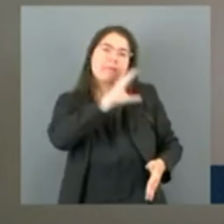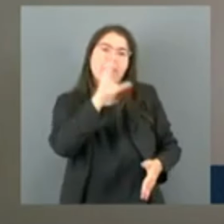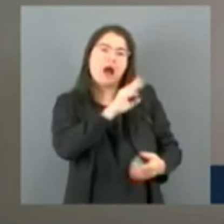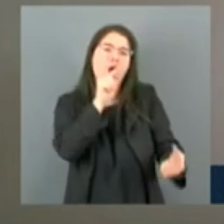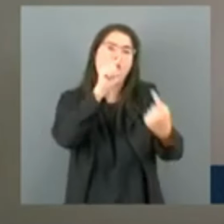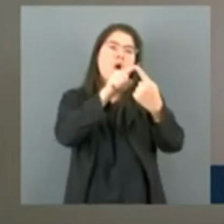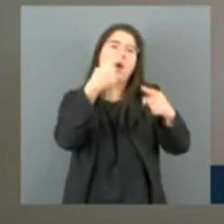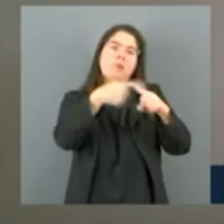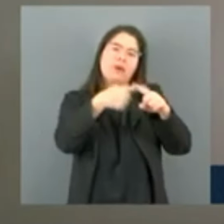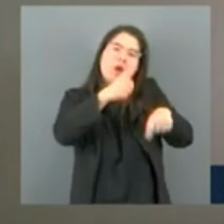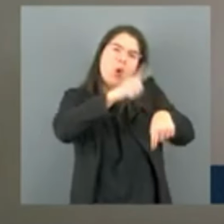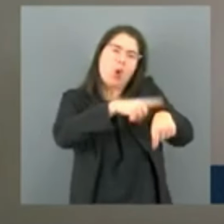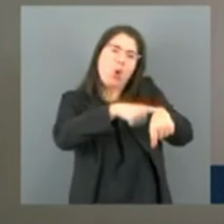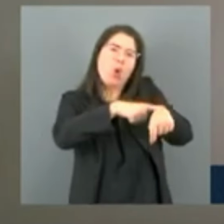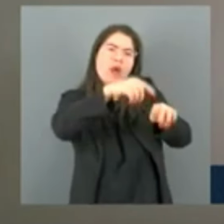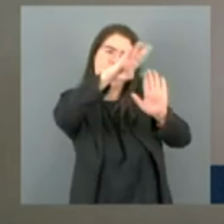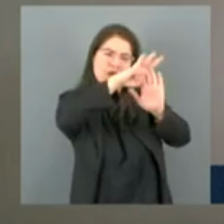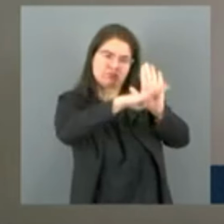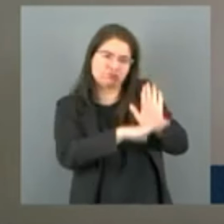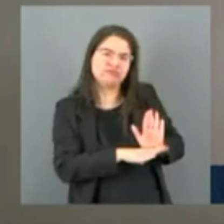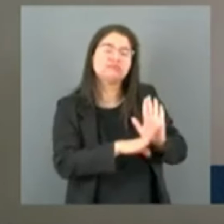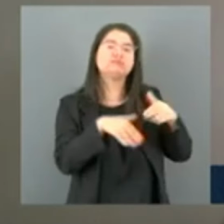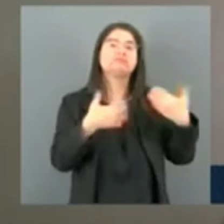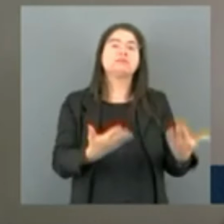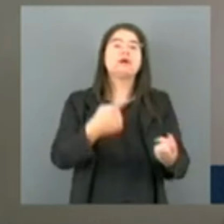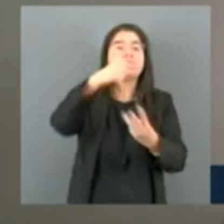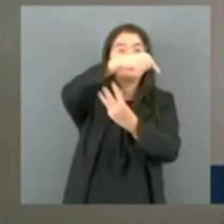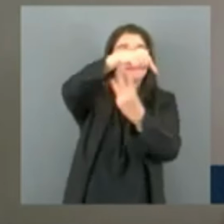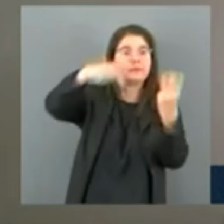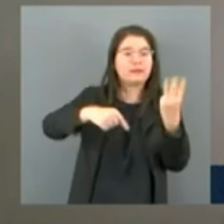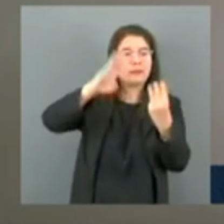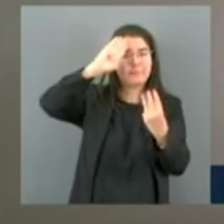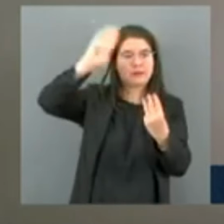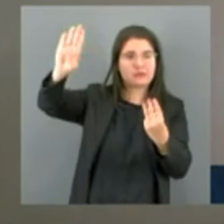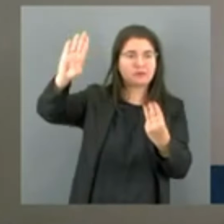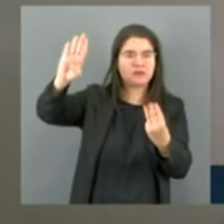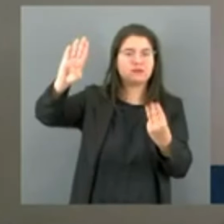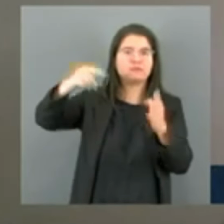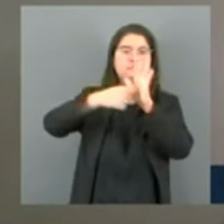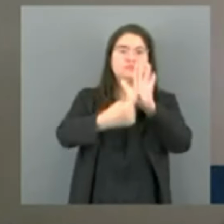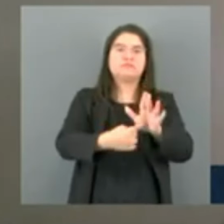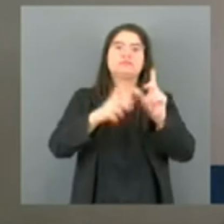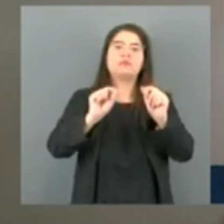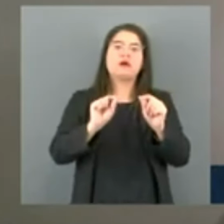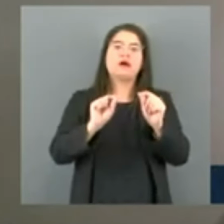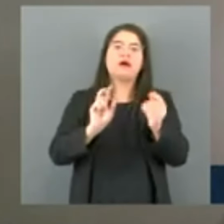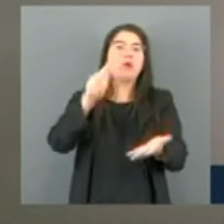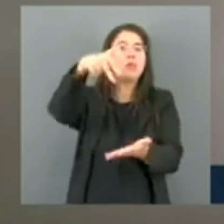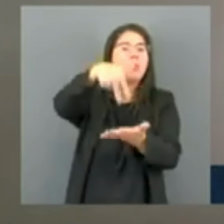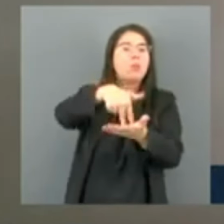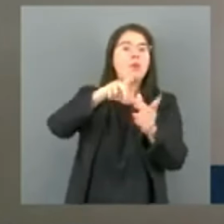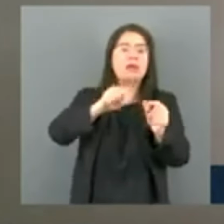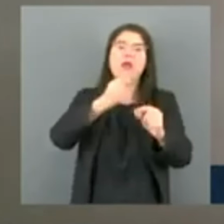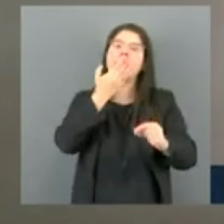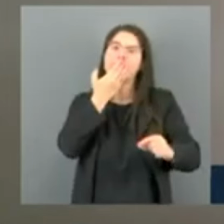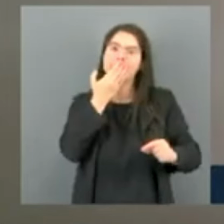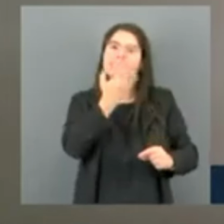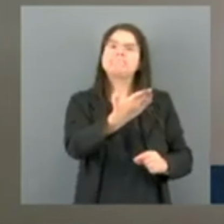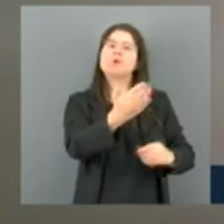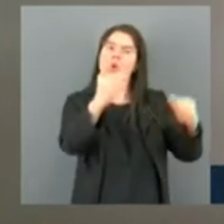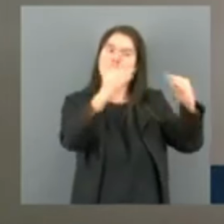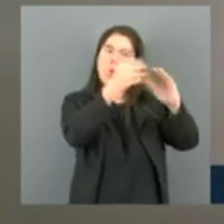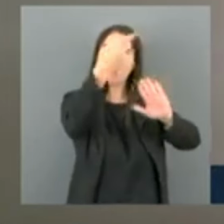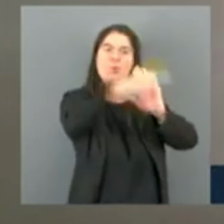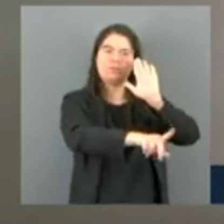devido à ordem do dia que a senhora já sinalizou. Eu tenho 3 pontos principais aqui para destacar. Primeiro, a minha posição favorável ao projeto de lei e